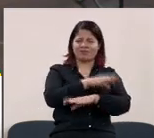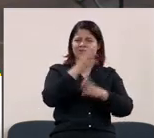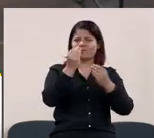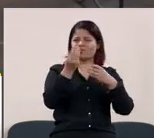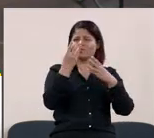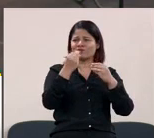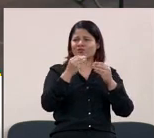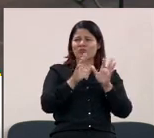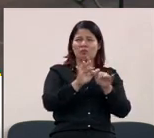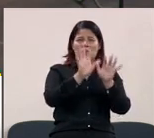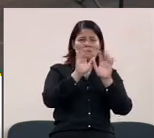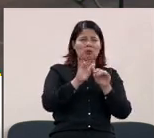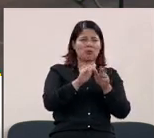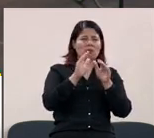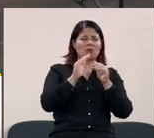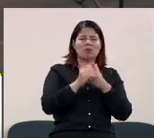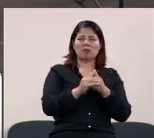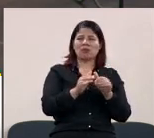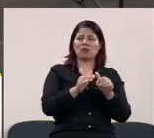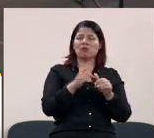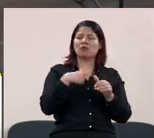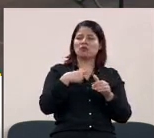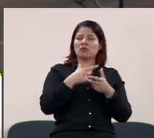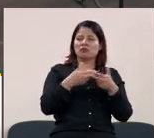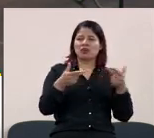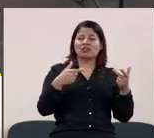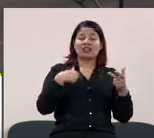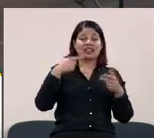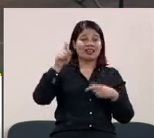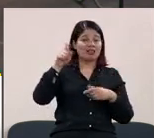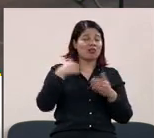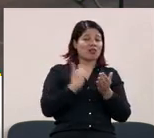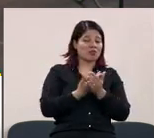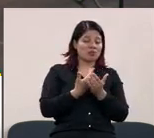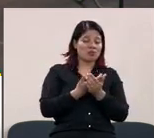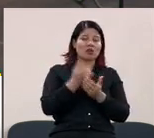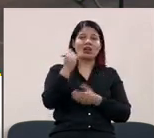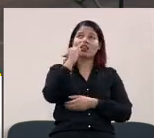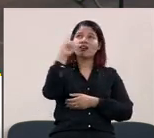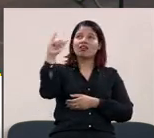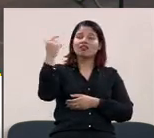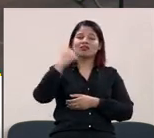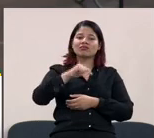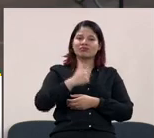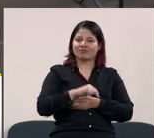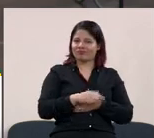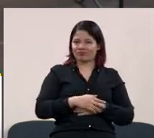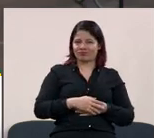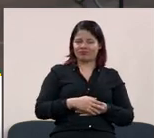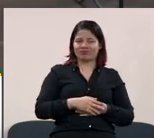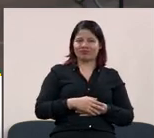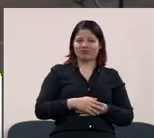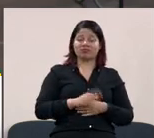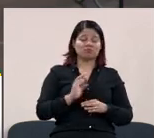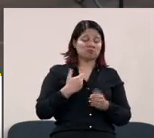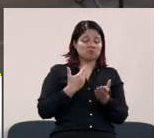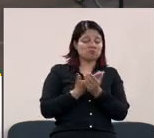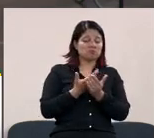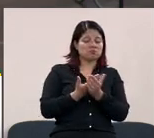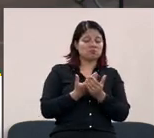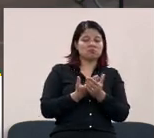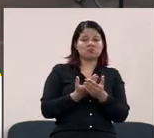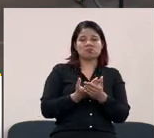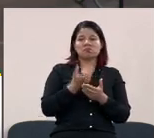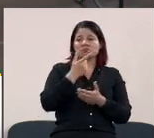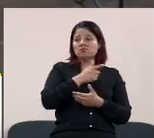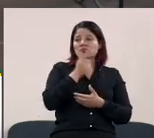muita borboleta. Na época que eu estudava lá não tinha energia elétrica, entendeu? Mas eu estudei, Escola Rural do Sucuriju.